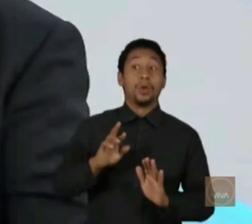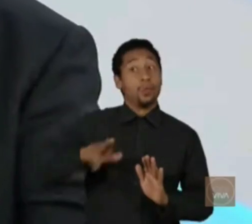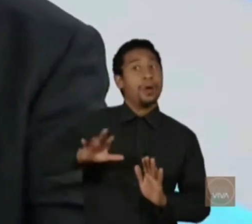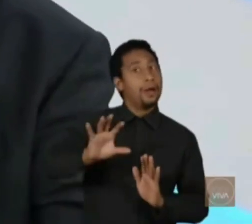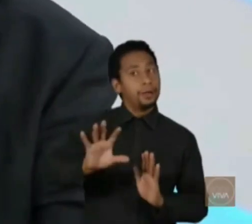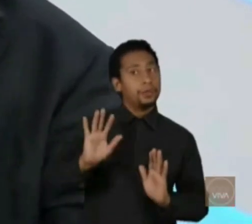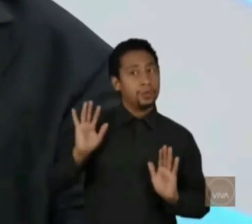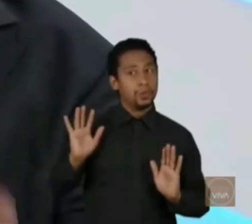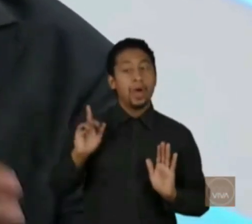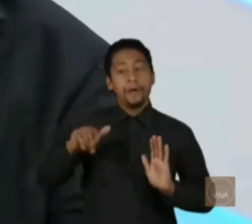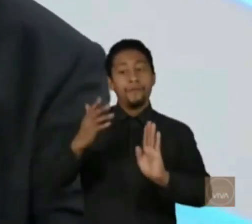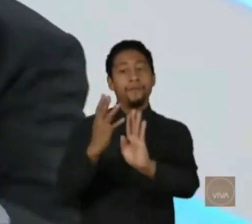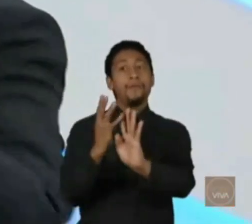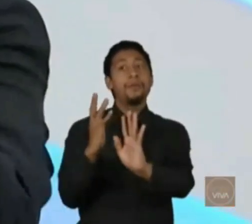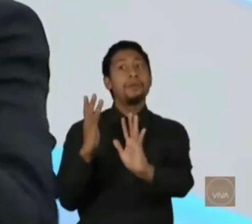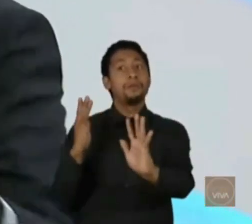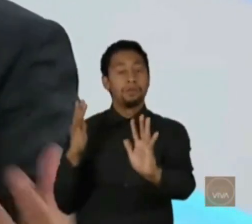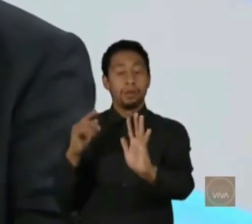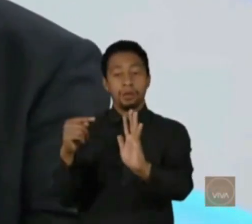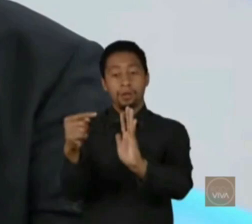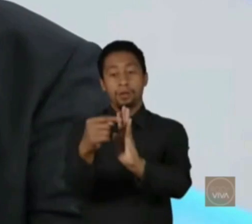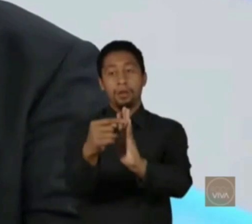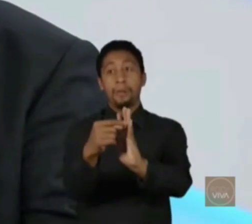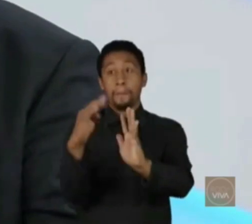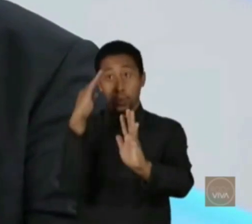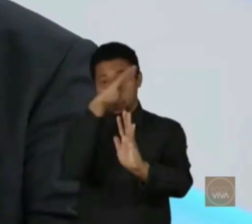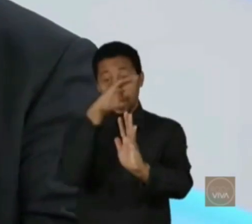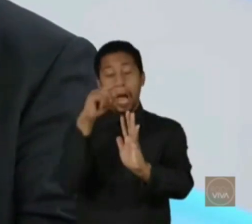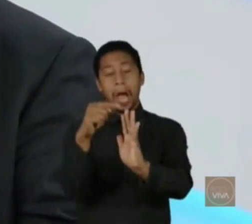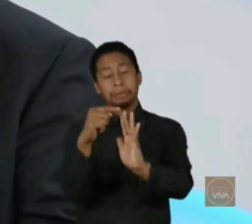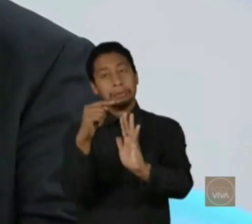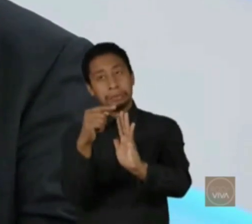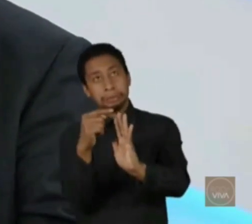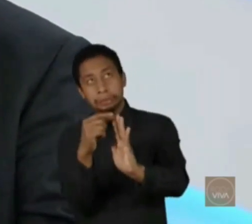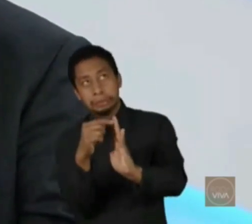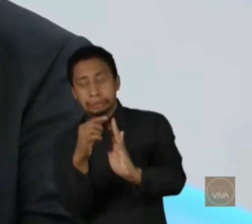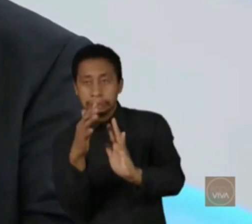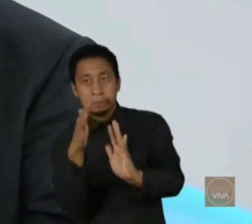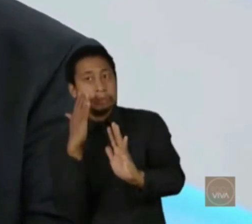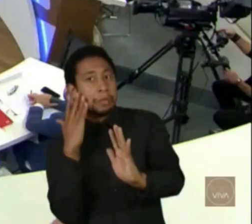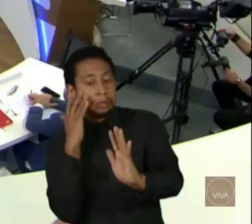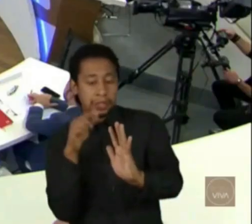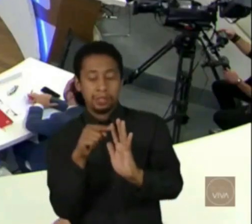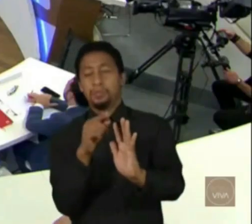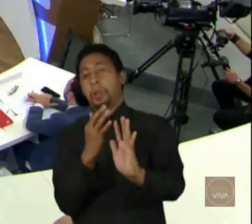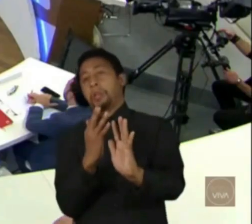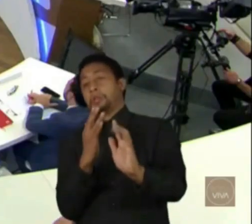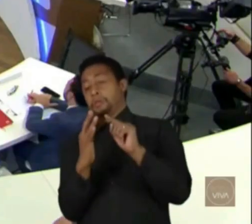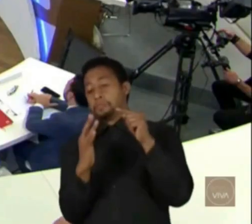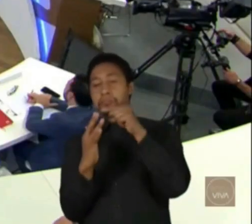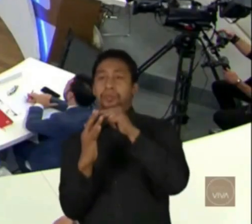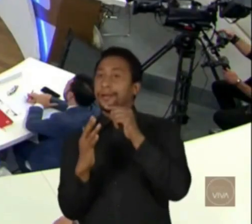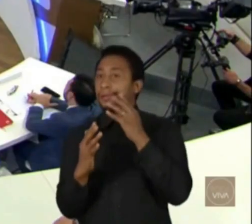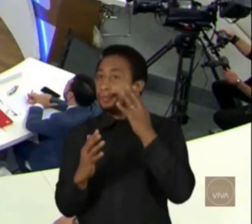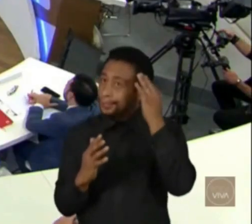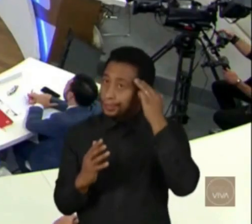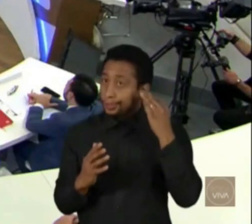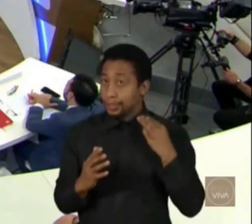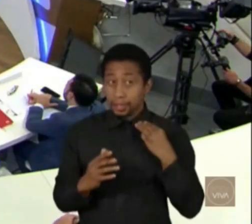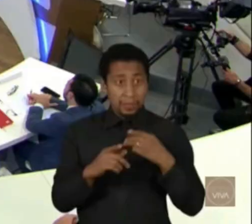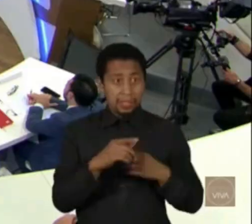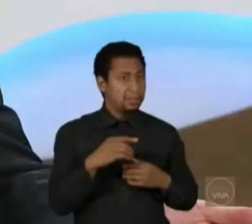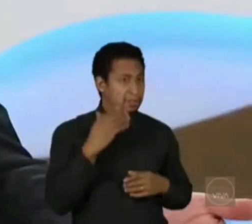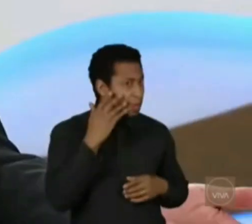Michele. O Bolsonaro é mais forte do que o Tarcísio. Então, isso mas é o Tarcísio fila, não vai para a reeleição? Hein? O Tarcísio não iria para a reeleição nesse caso? Se o